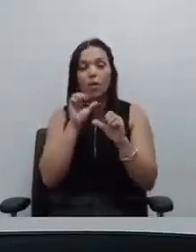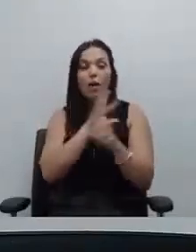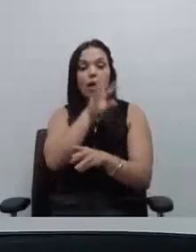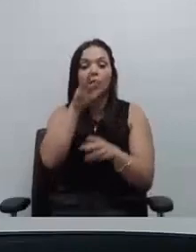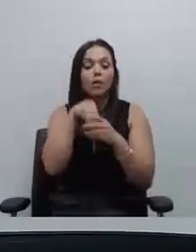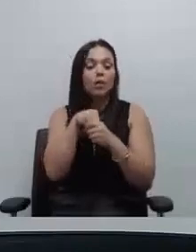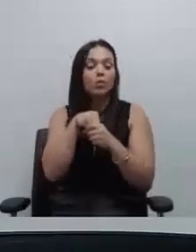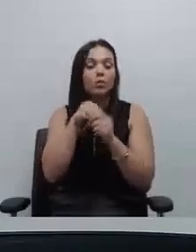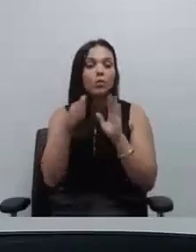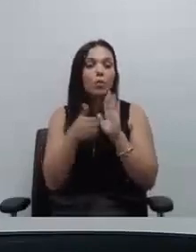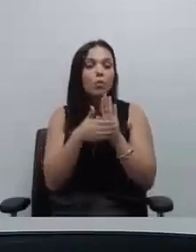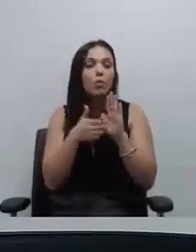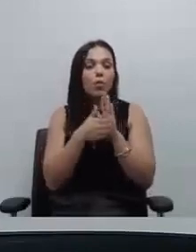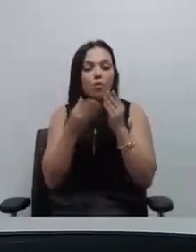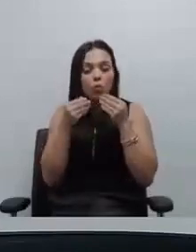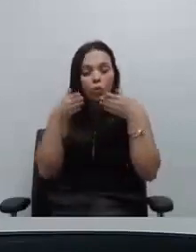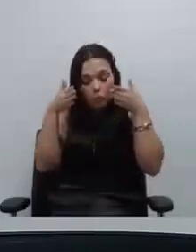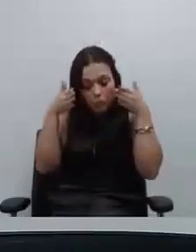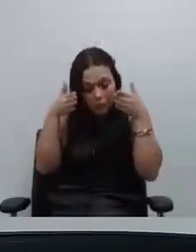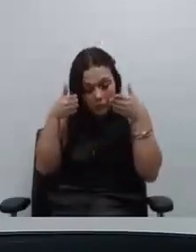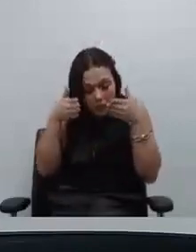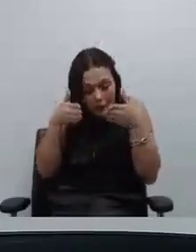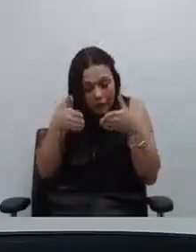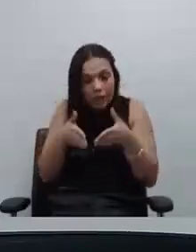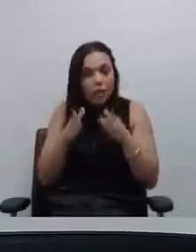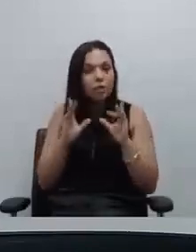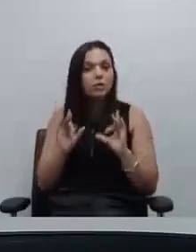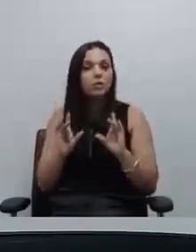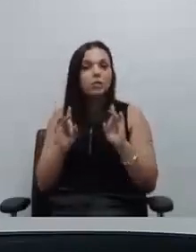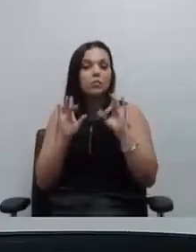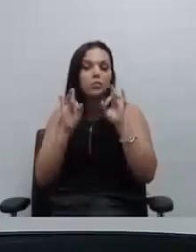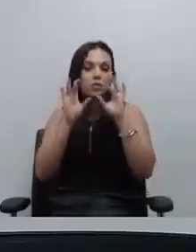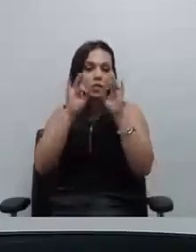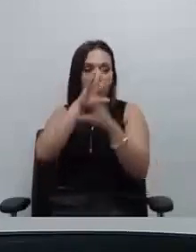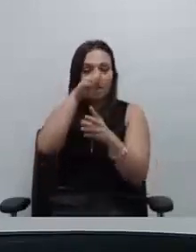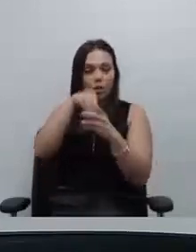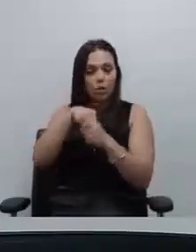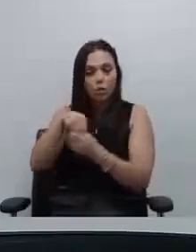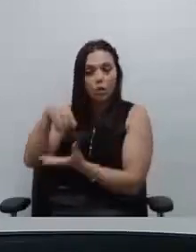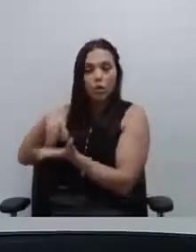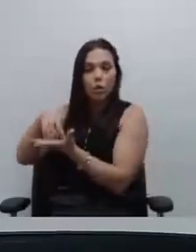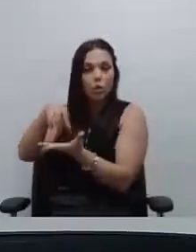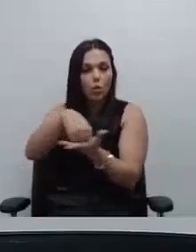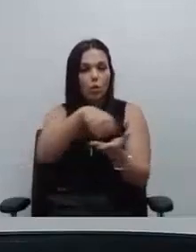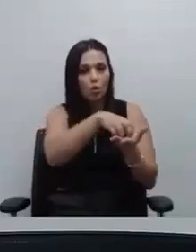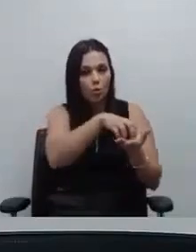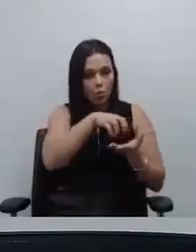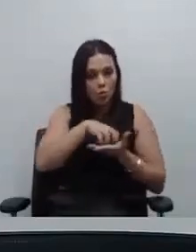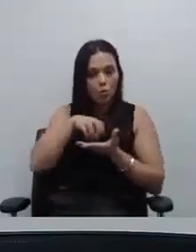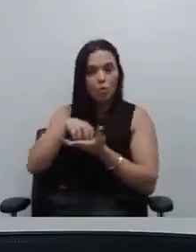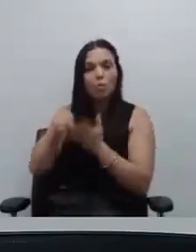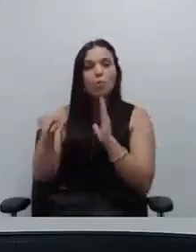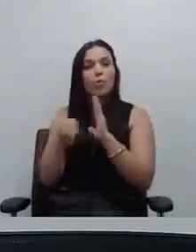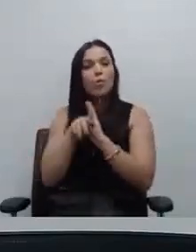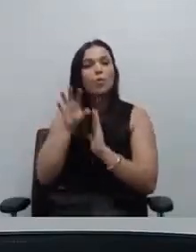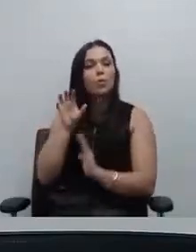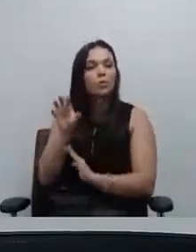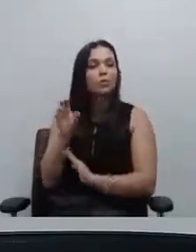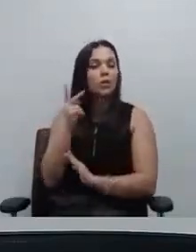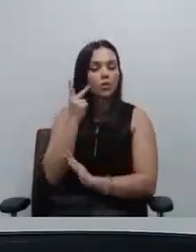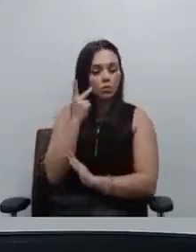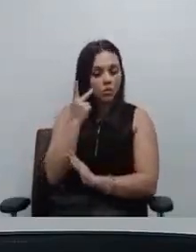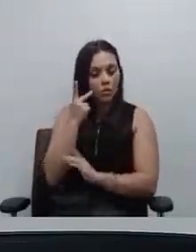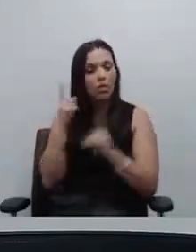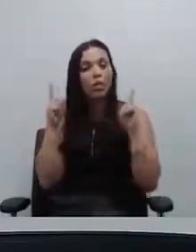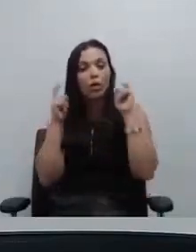crítica no sentido de que o plano é muito concentrado, especialmente nos núcleos especializados, em uma escala mais estadual. Então, o desafio de se